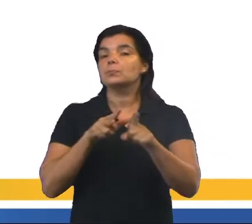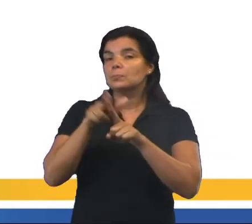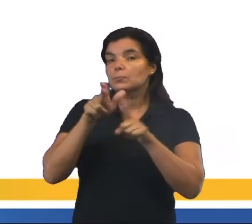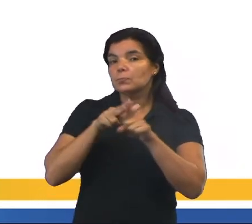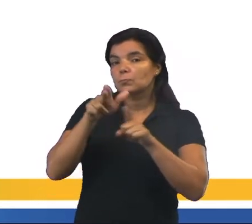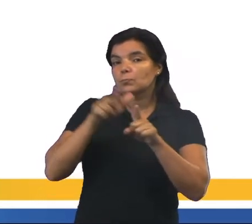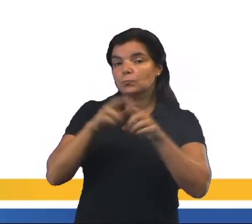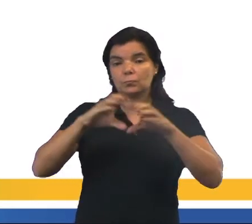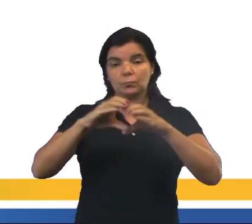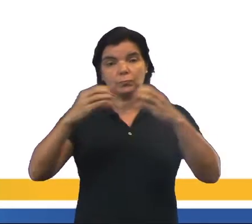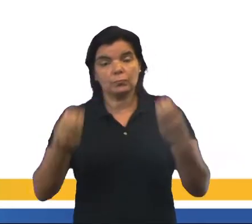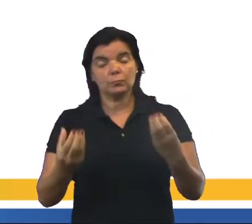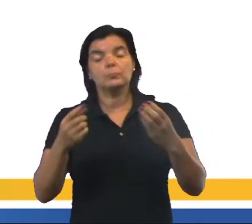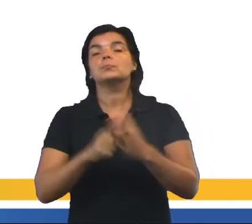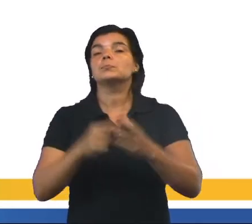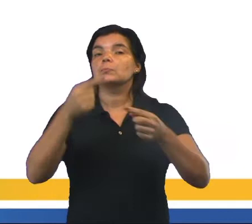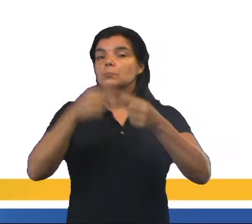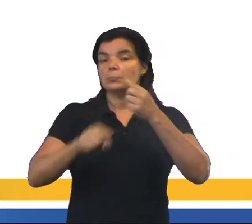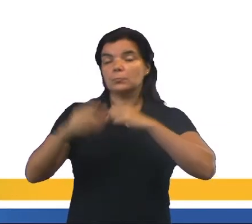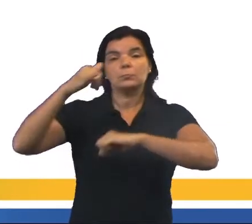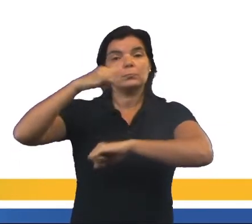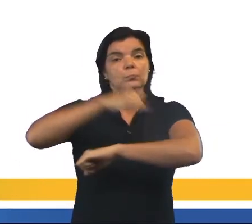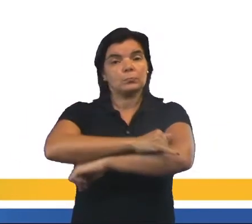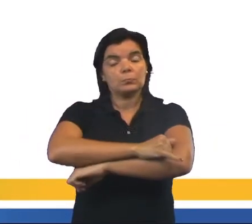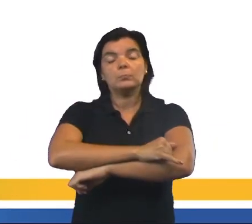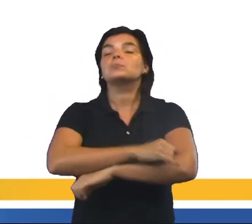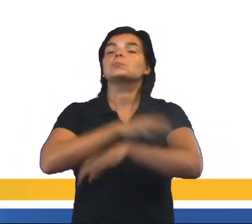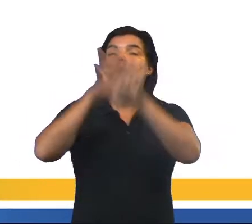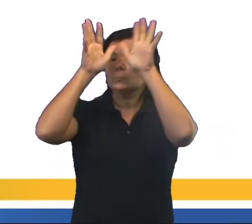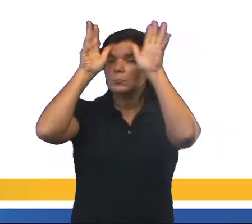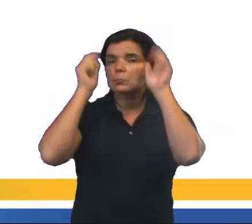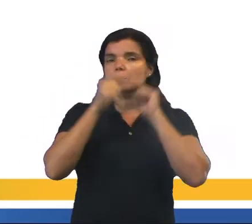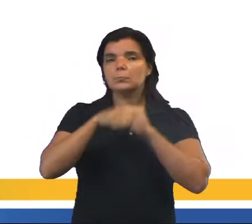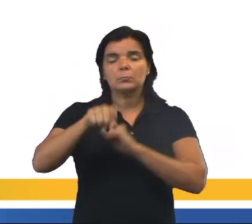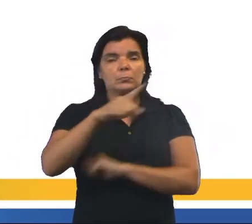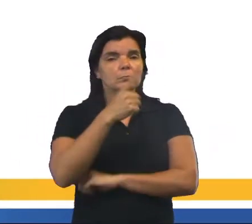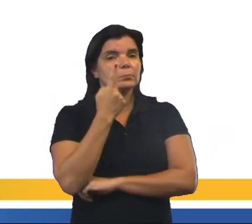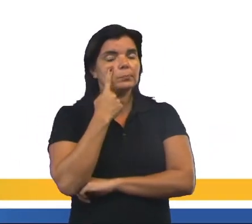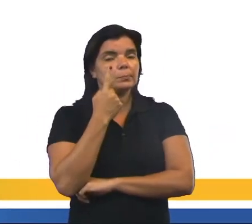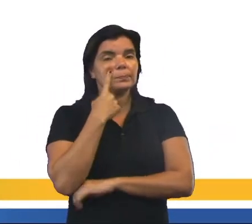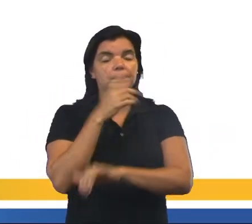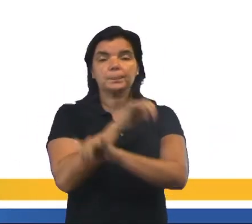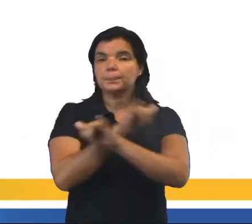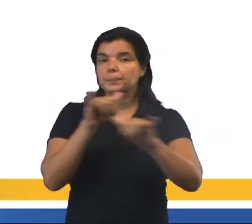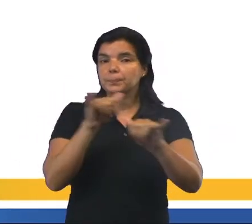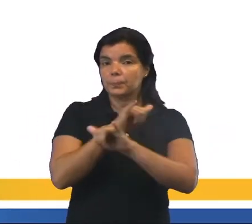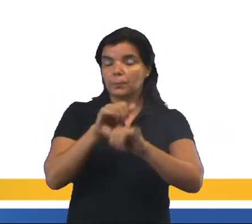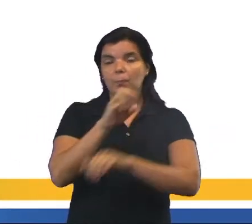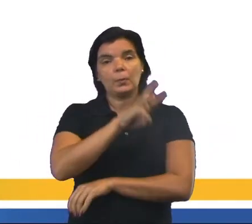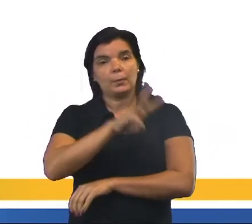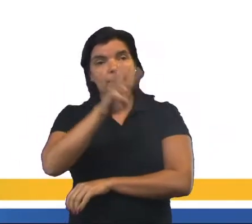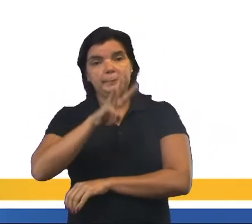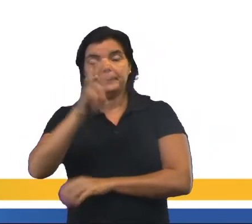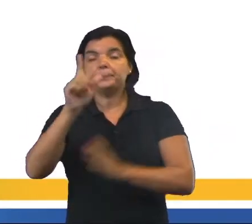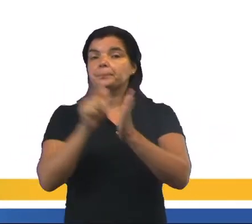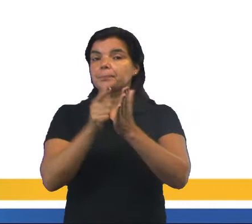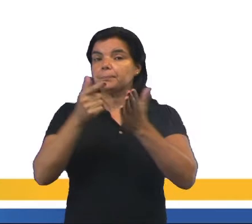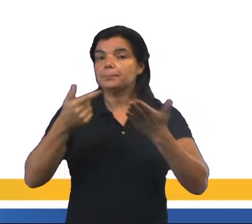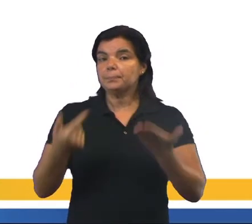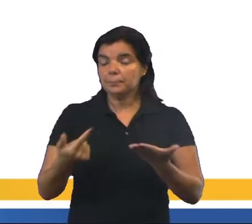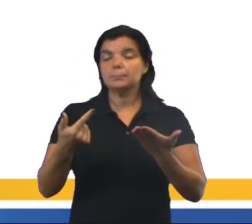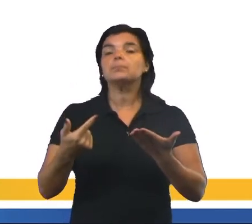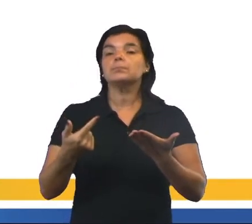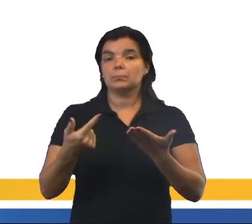está proibido nos aeroportos do Acre. E você já observou que a notícia nos sites e